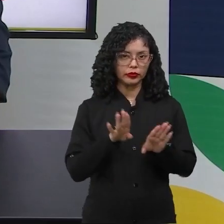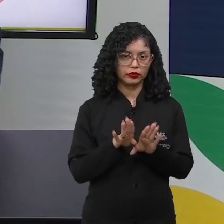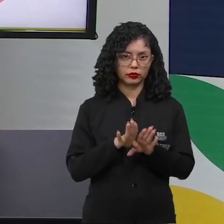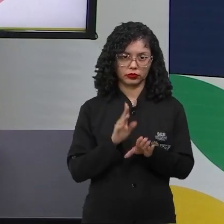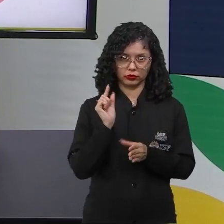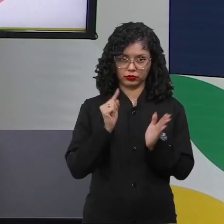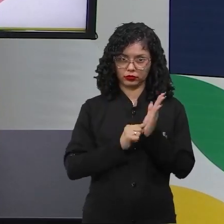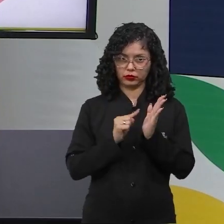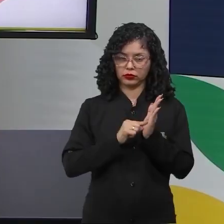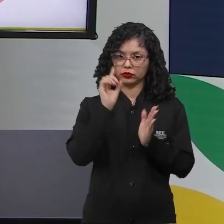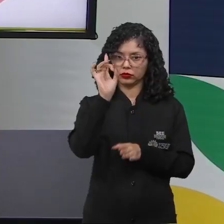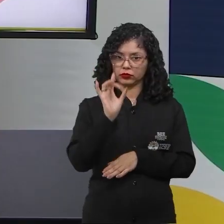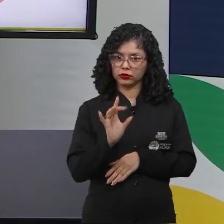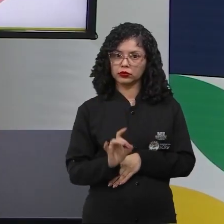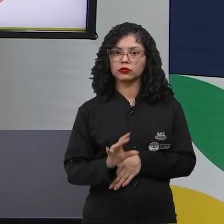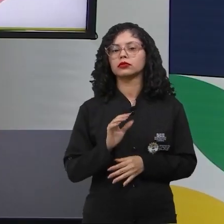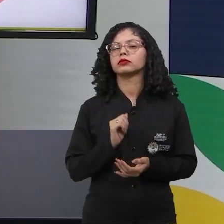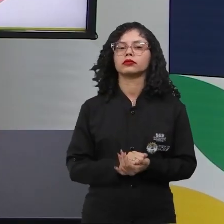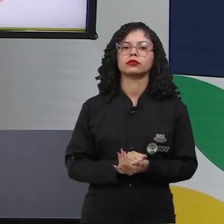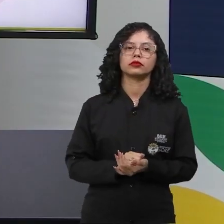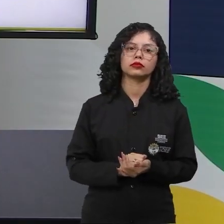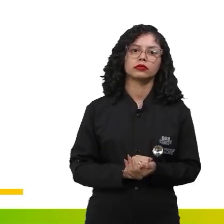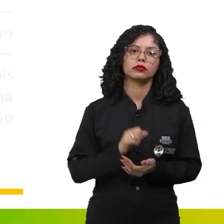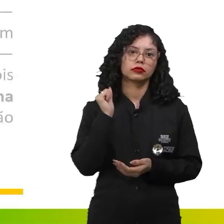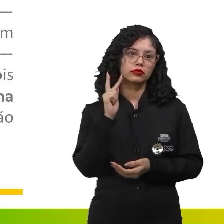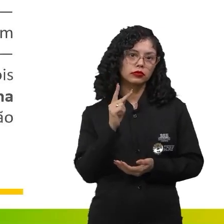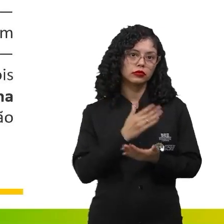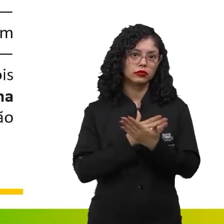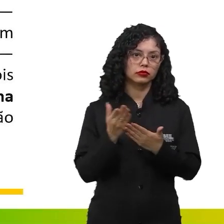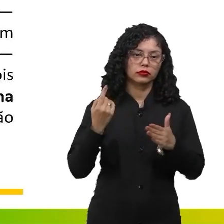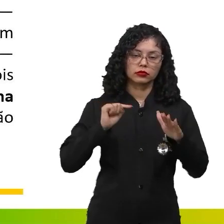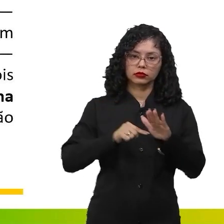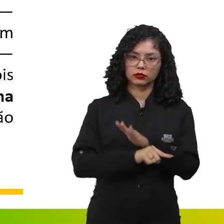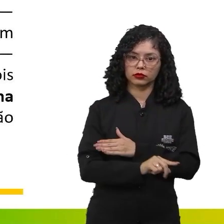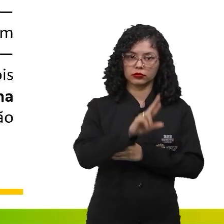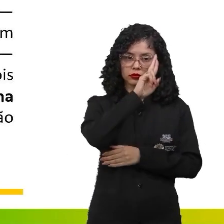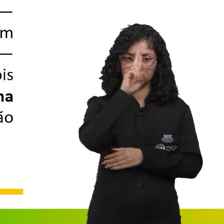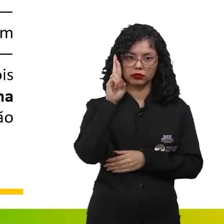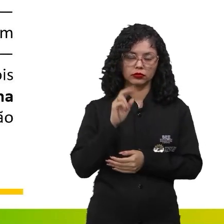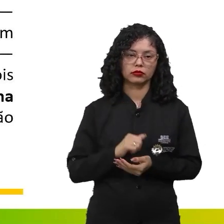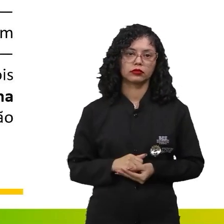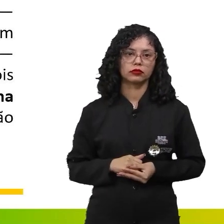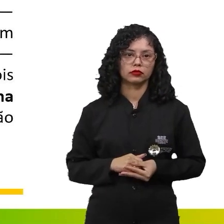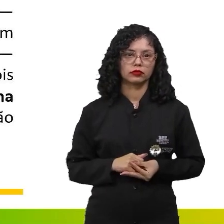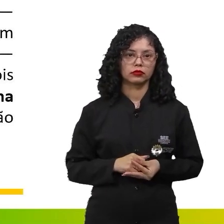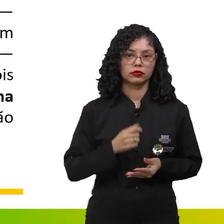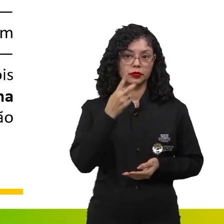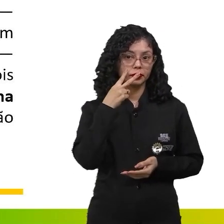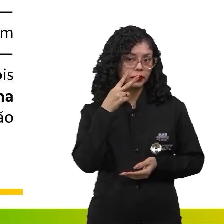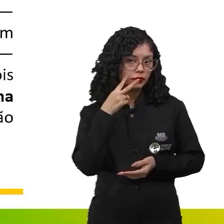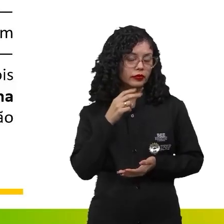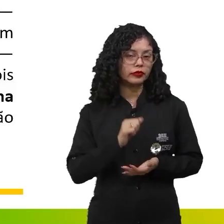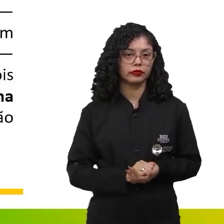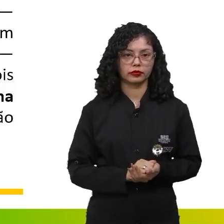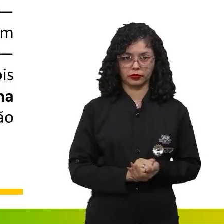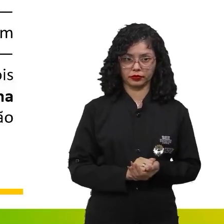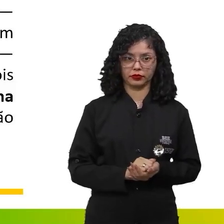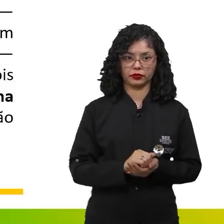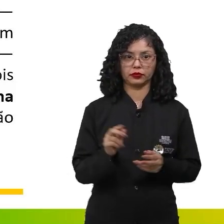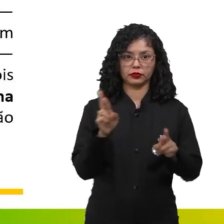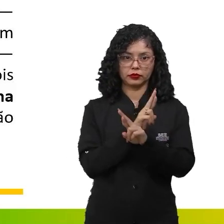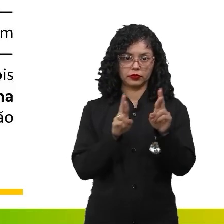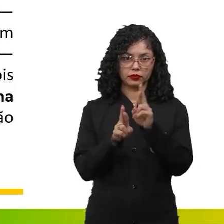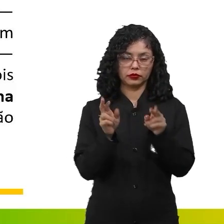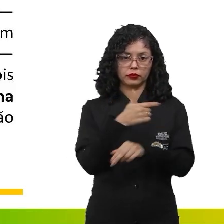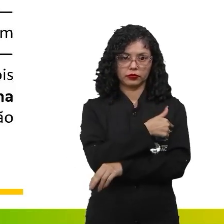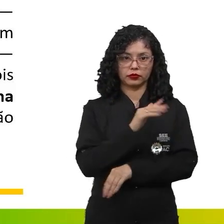o ponto de cada um, tá ok? Então, começando aí com raízes históricas. Olha só, a desconfiança em relação